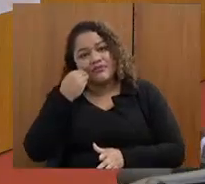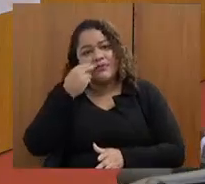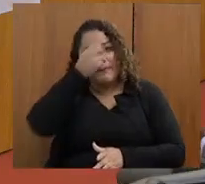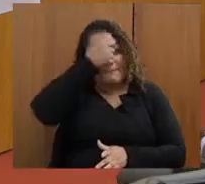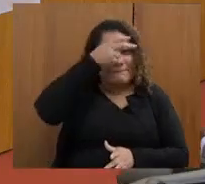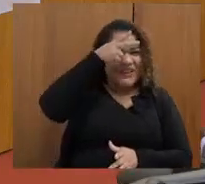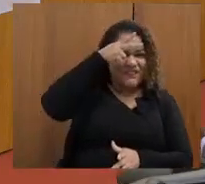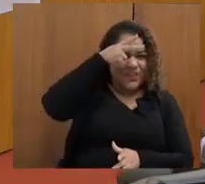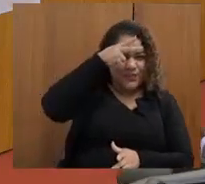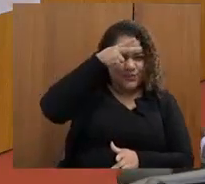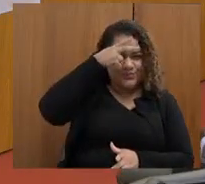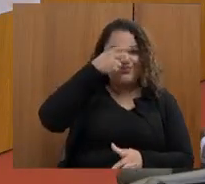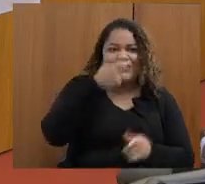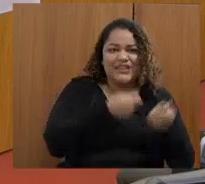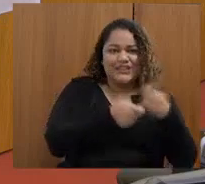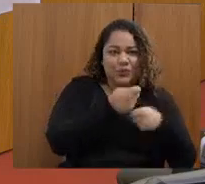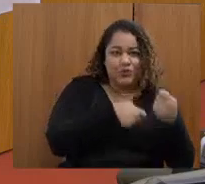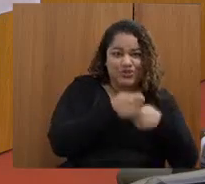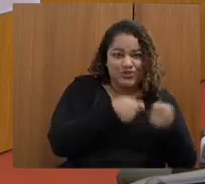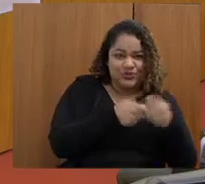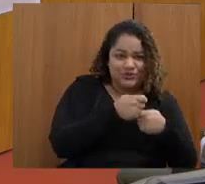executivo né